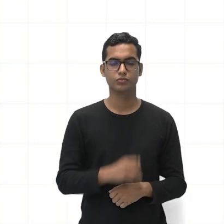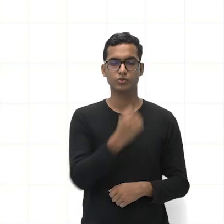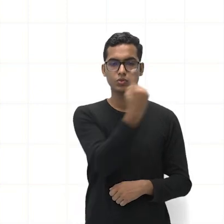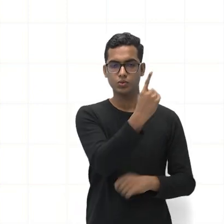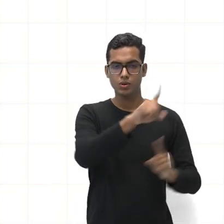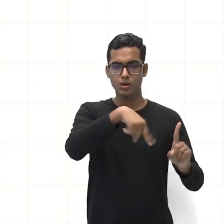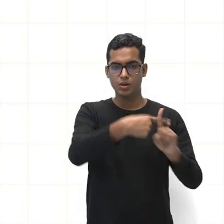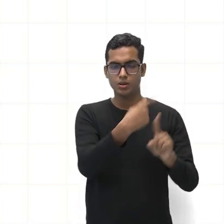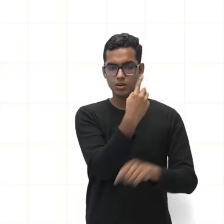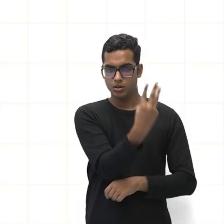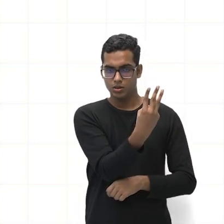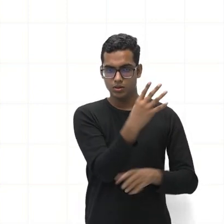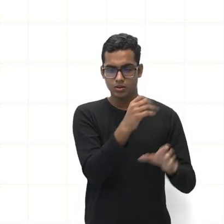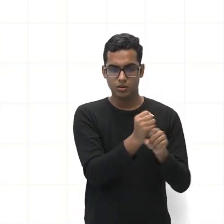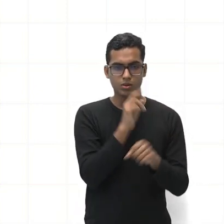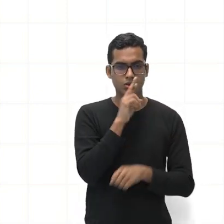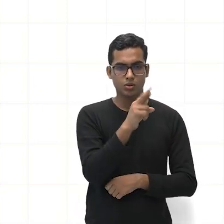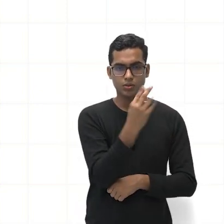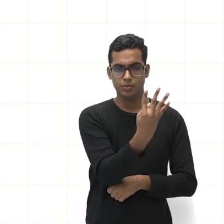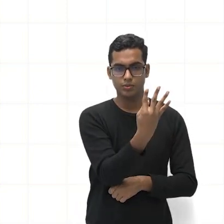4.